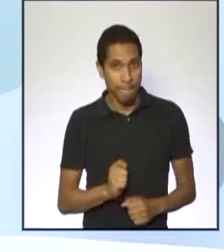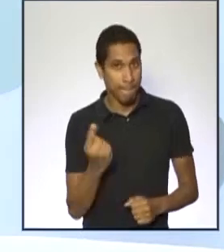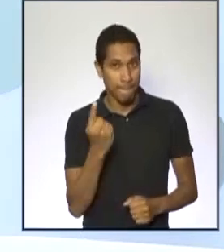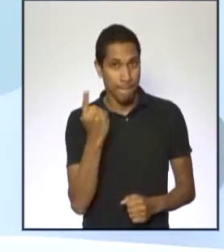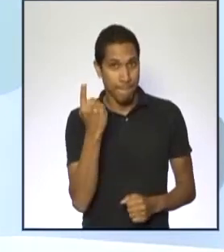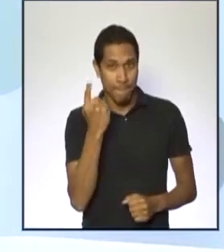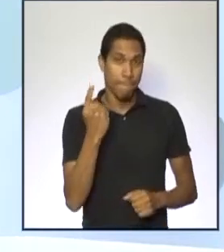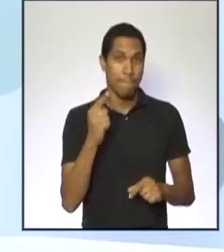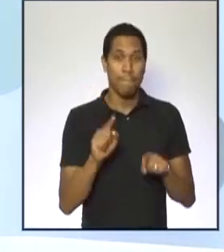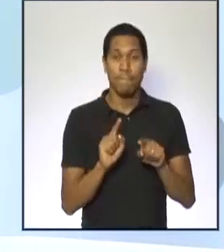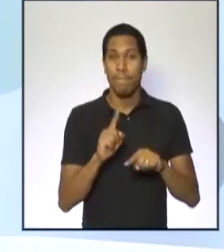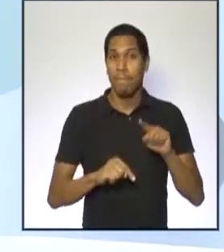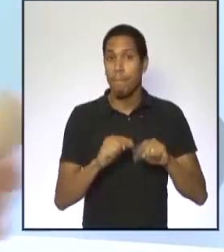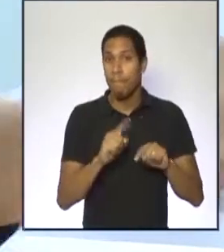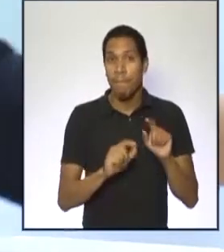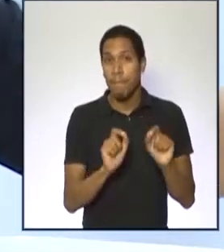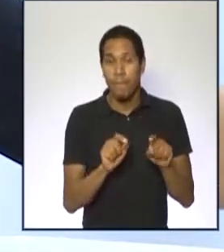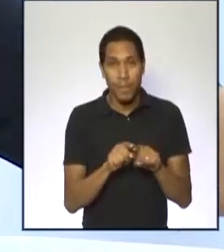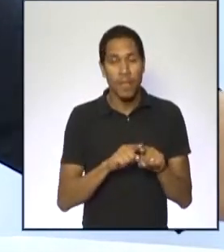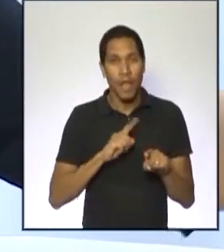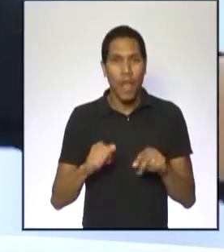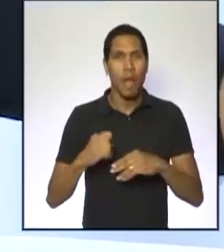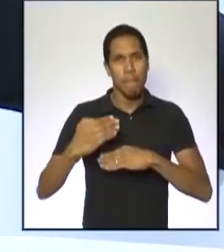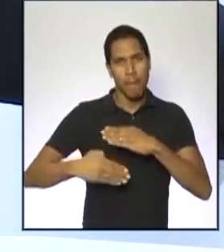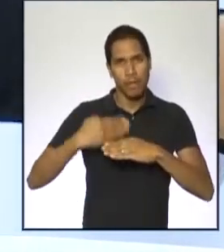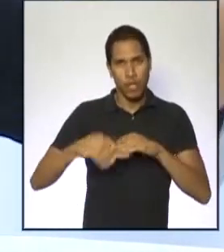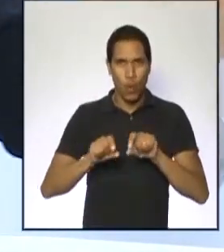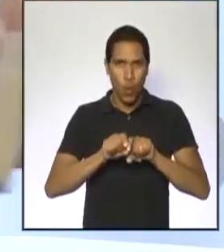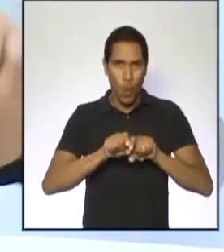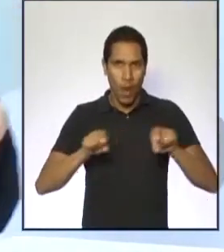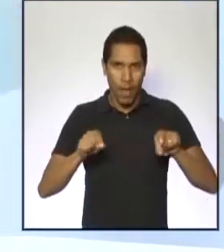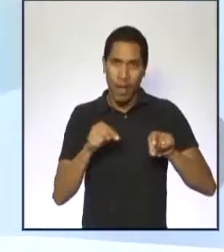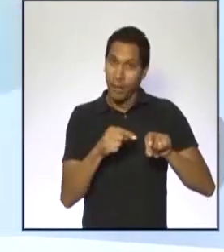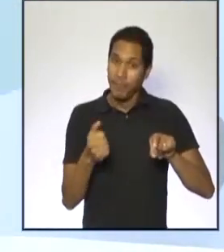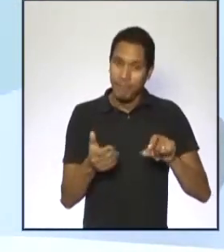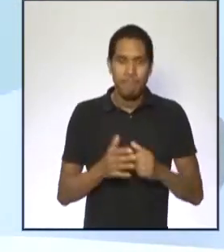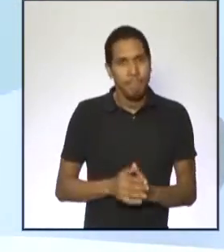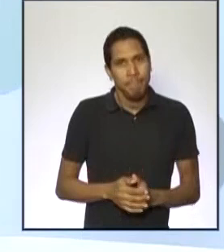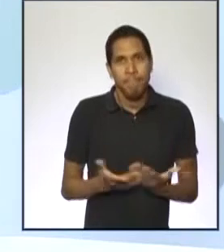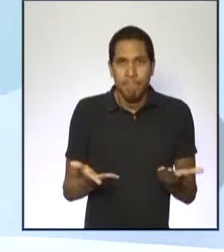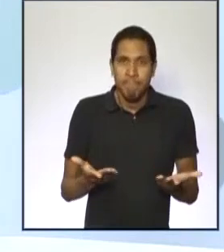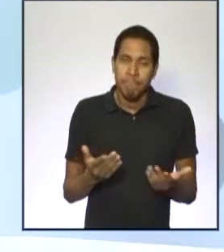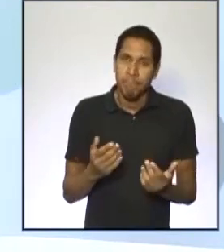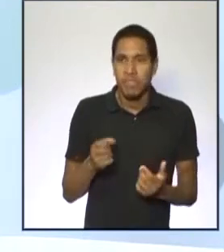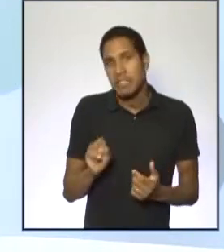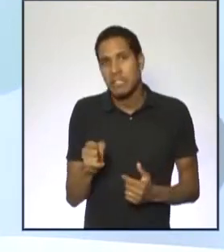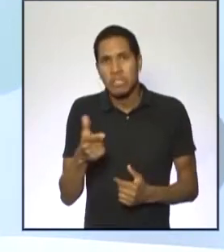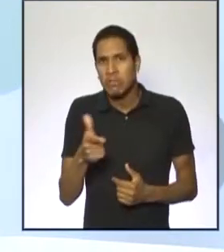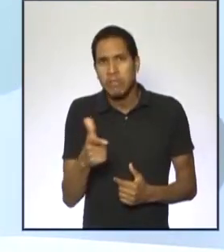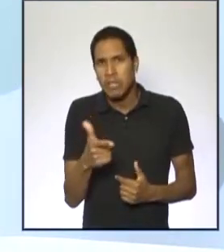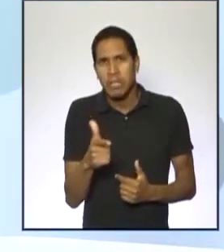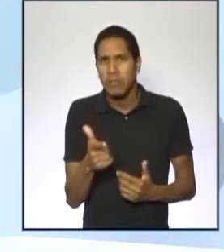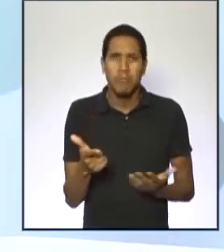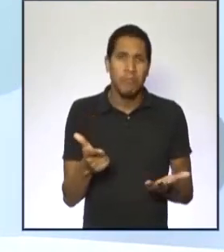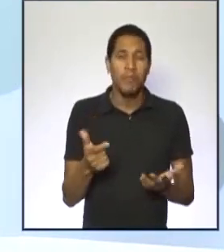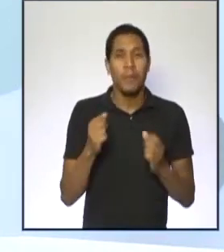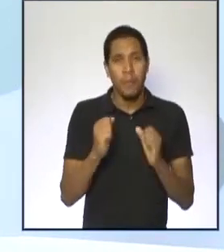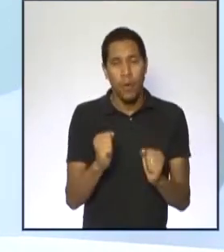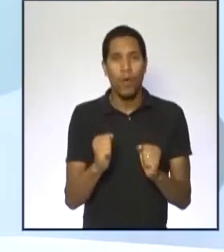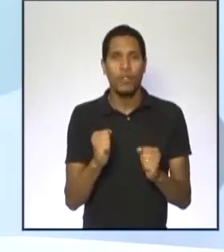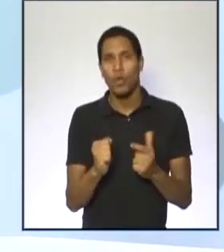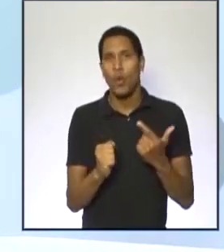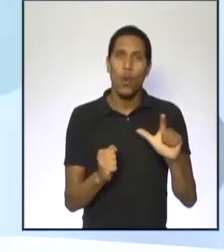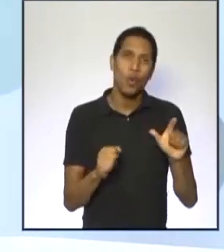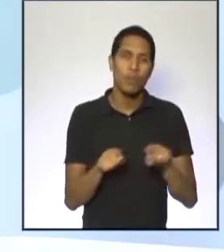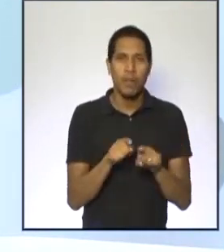primeira matéria-prima é o rolinho de papel higiênico. Poderia ser, para quem não tem aí, pode ser um pedaço